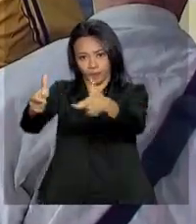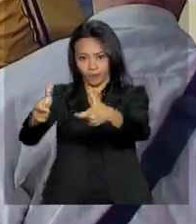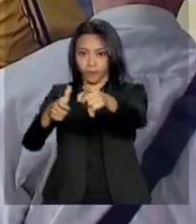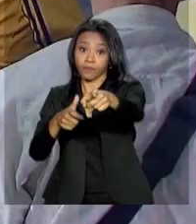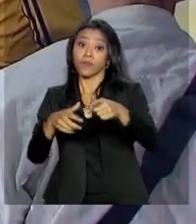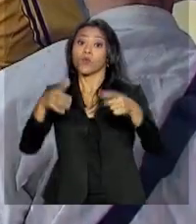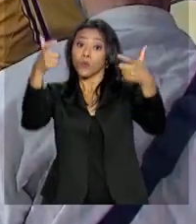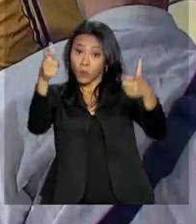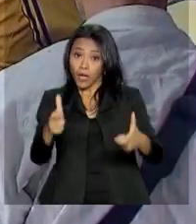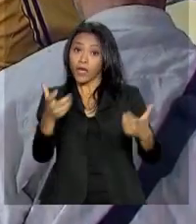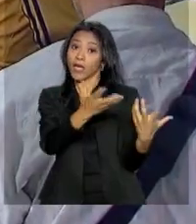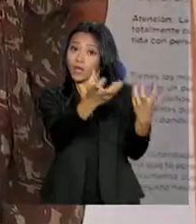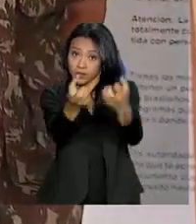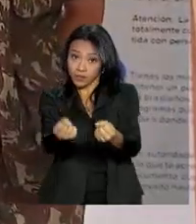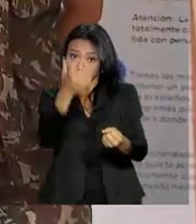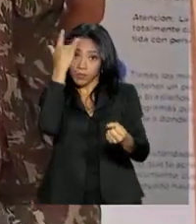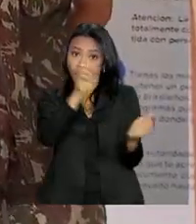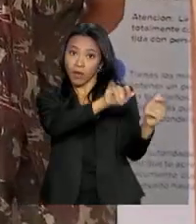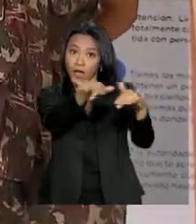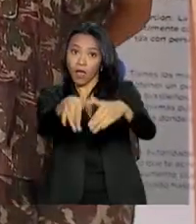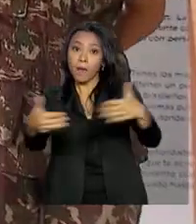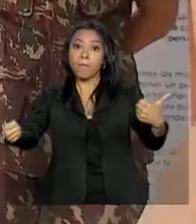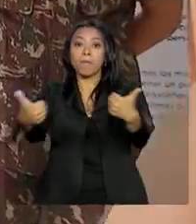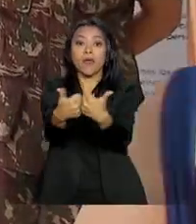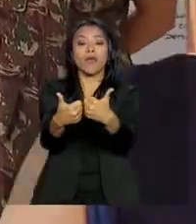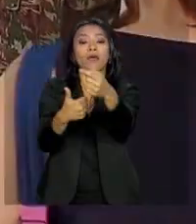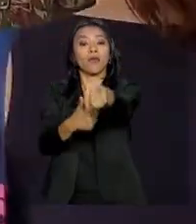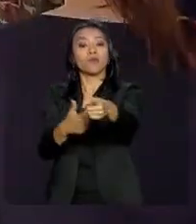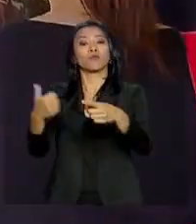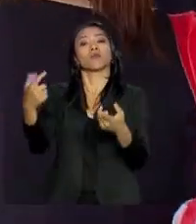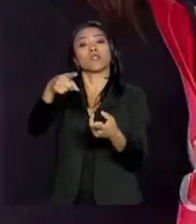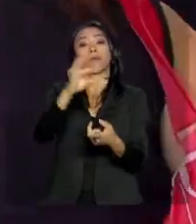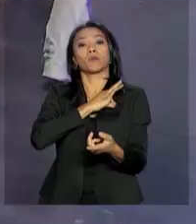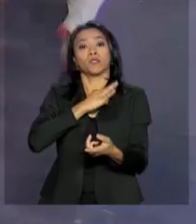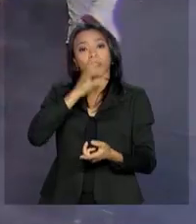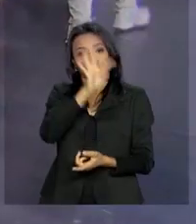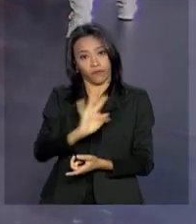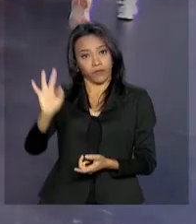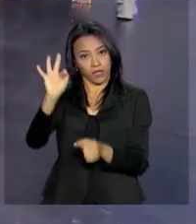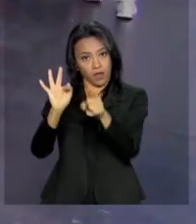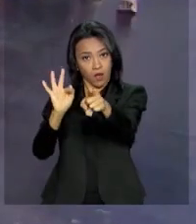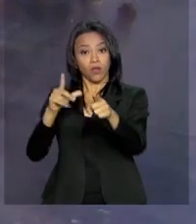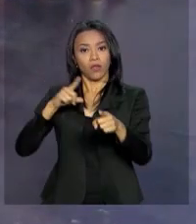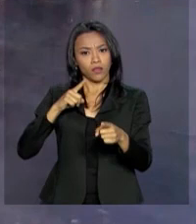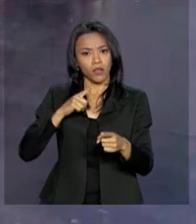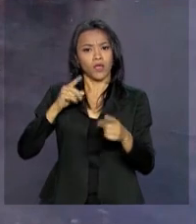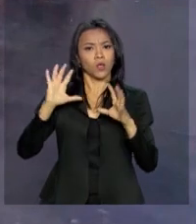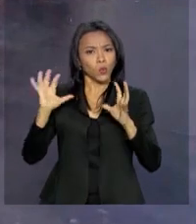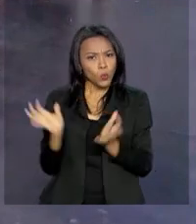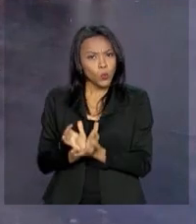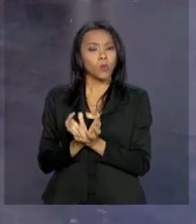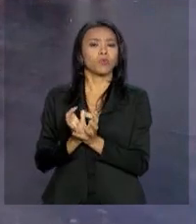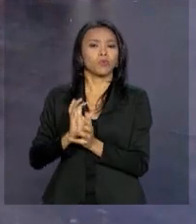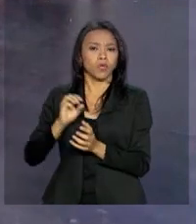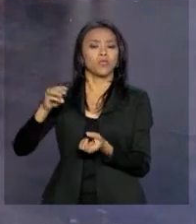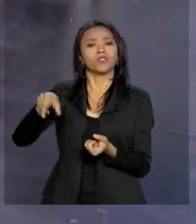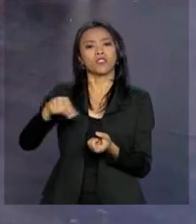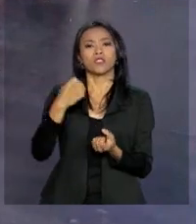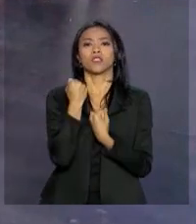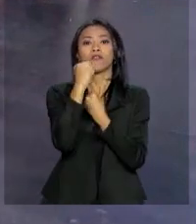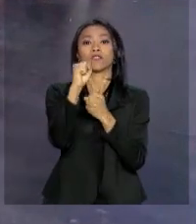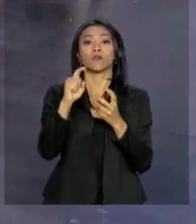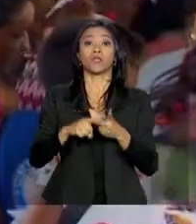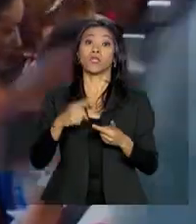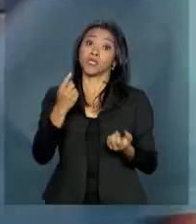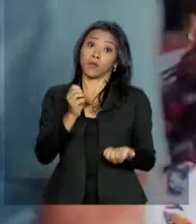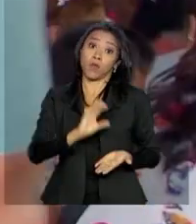recebe imigrantes em pacaraíma fica ao lado do posto de fronteira da polícia federal e conta com equipes da defensoria pública e do conselho